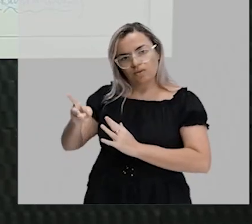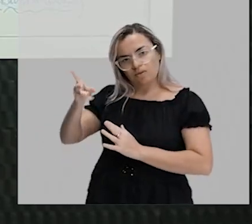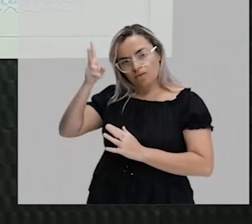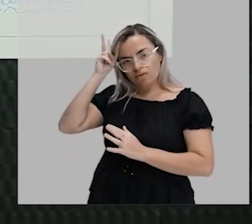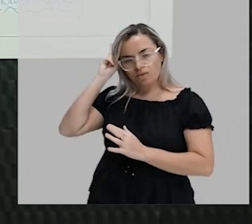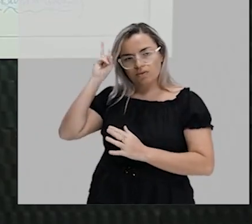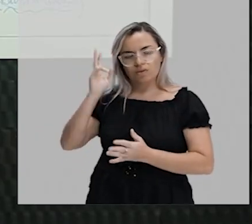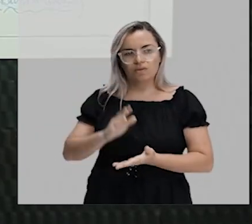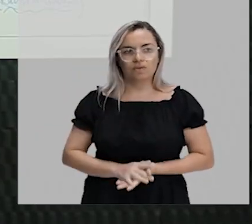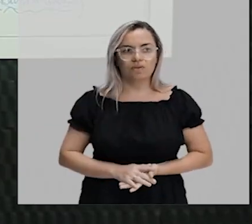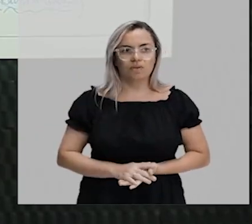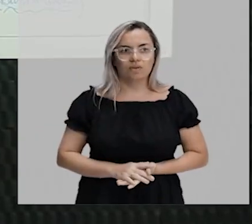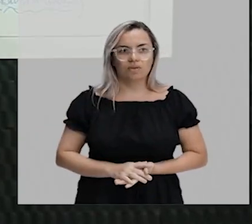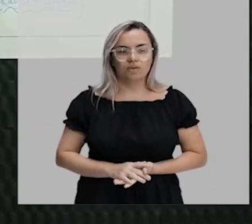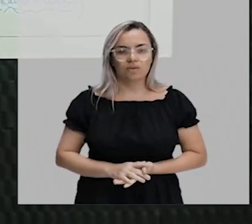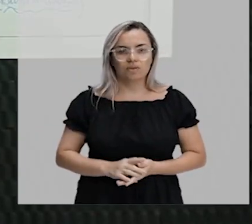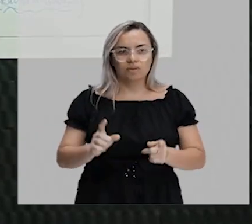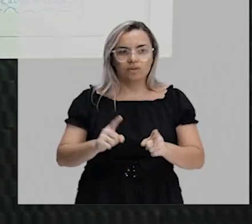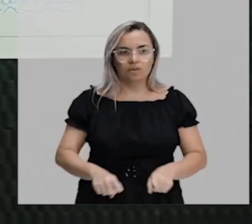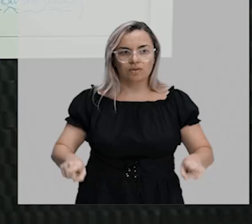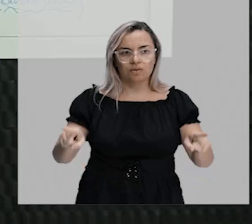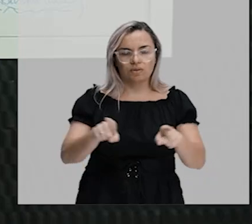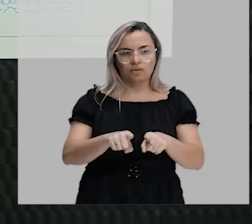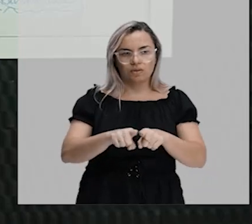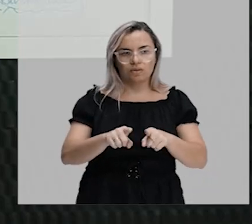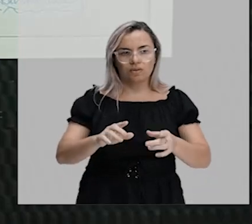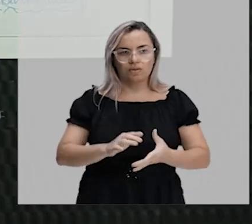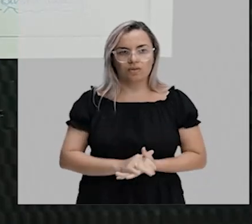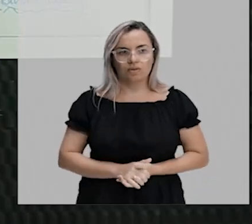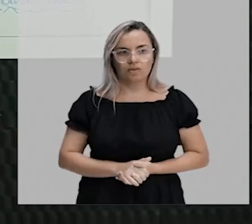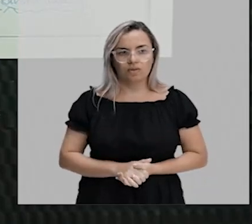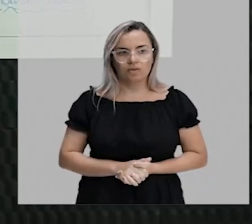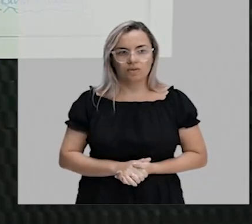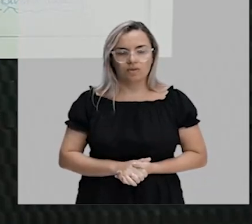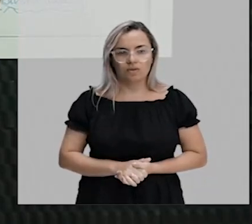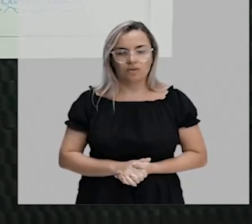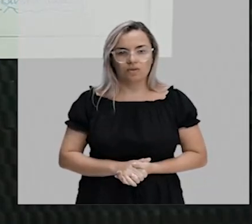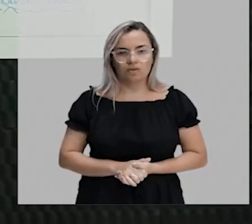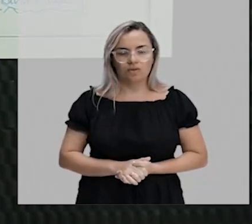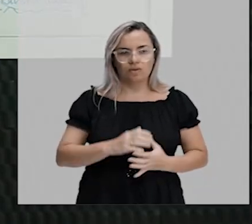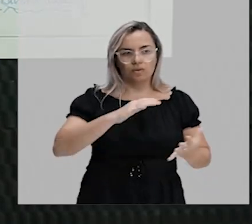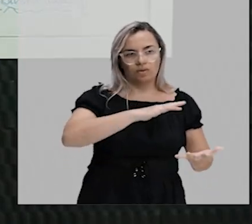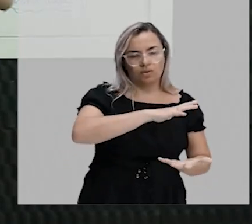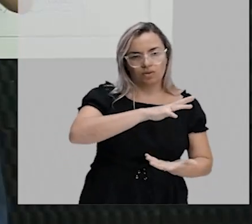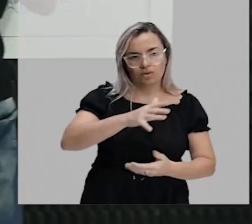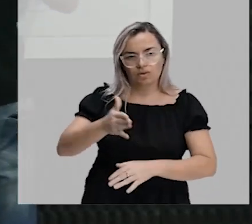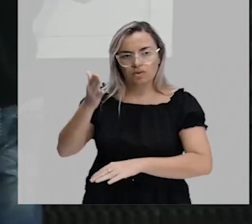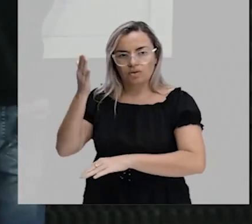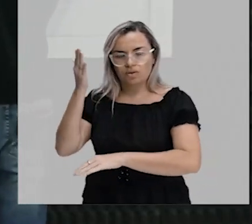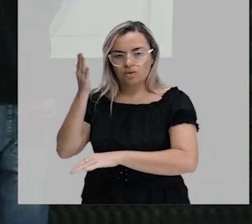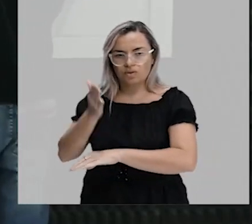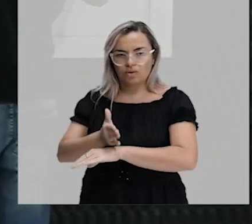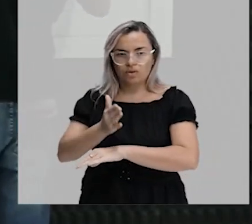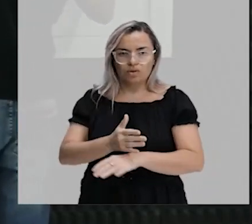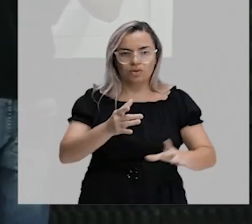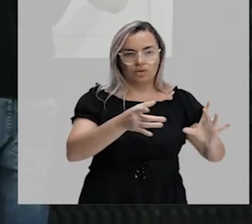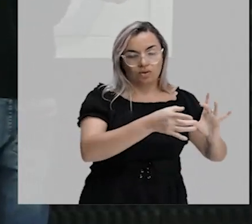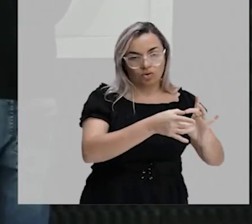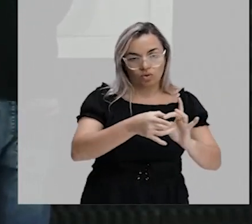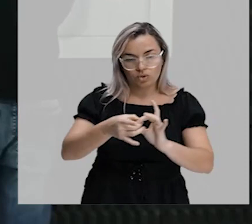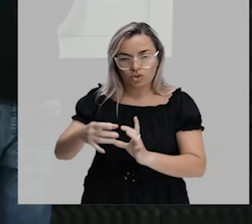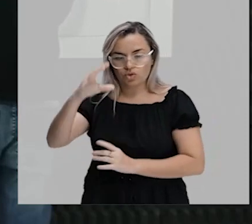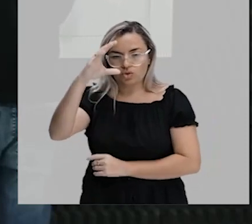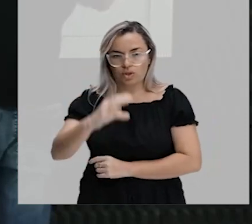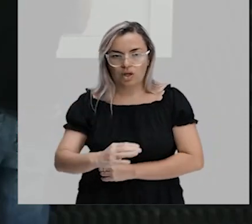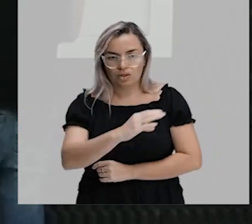vestibulares. Muito cuidado com esta noção do mundo medieval a partir do seu contexto